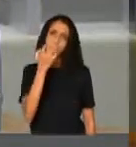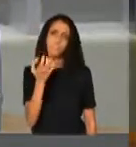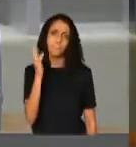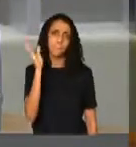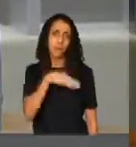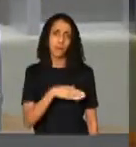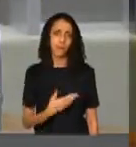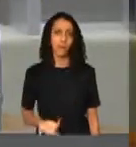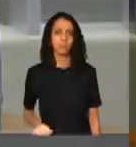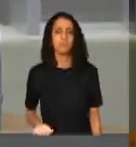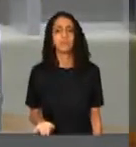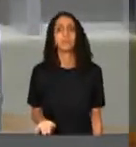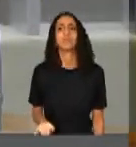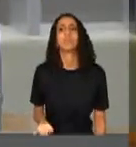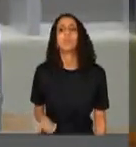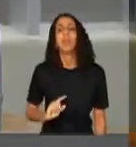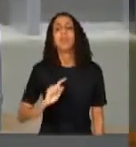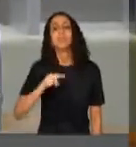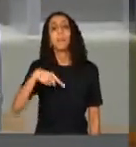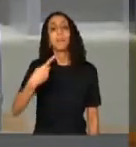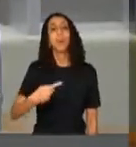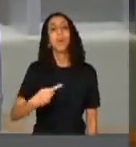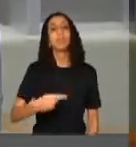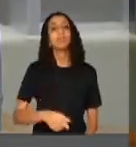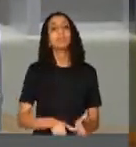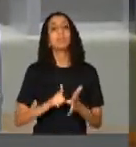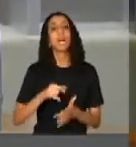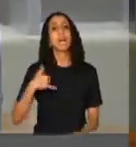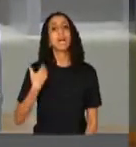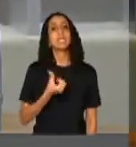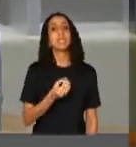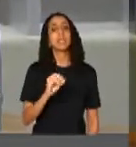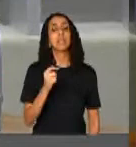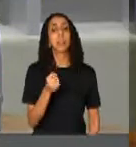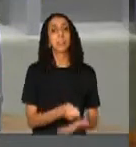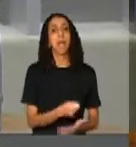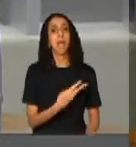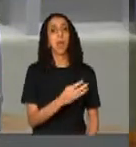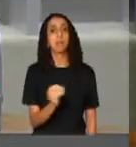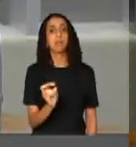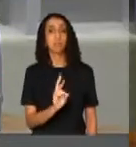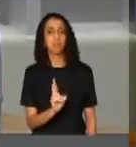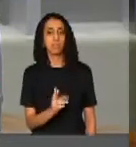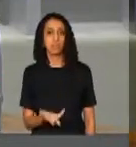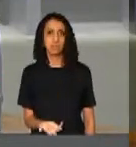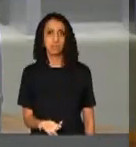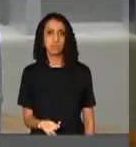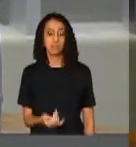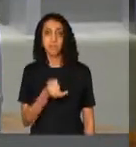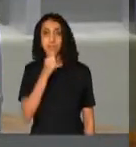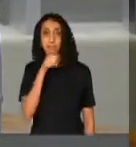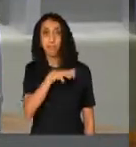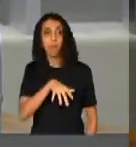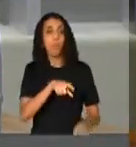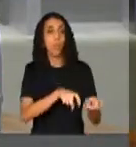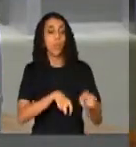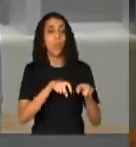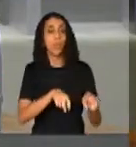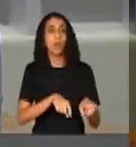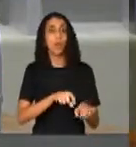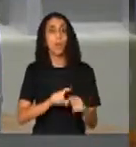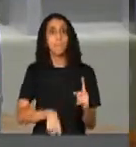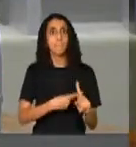sob o pretexto de antecipar para 60 anos o pagamento de R$400. Depois, no mundo rural, aumentar o